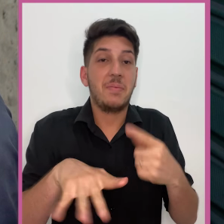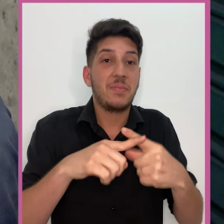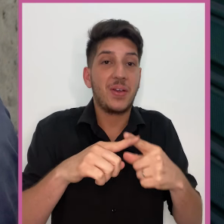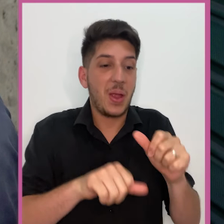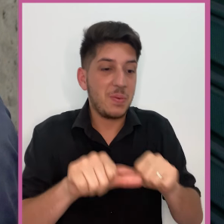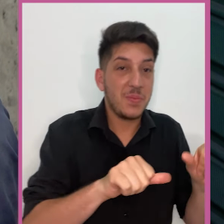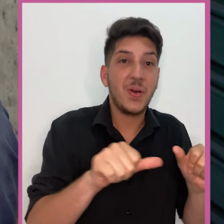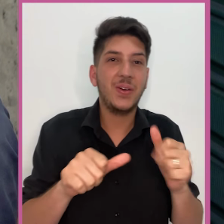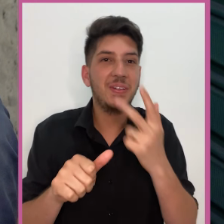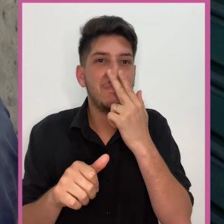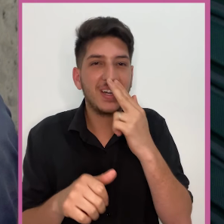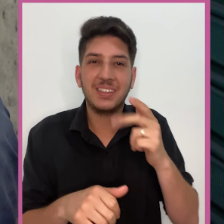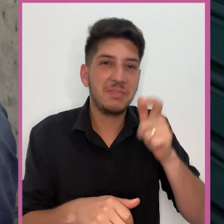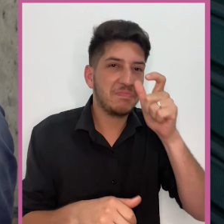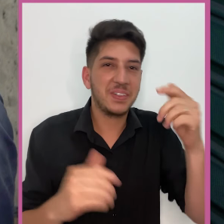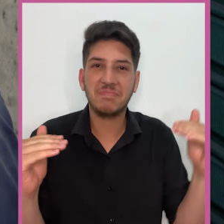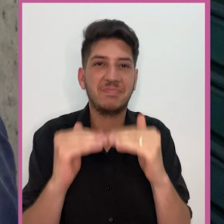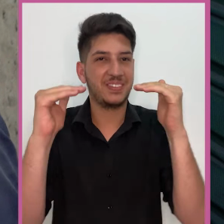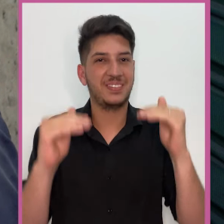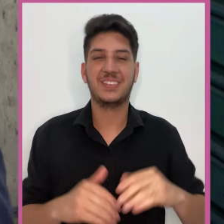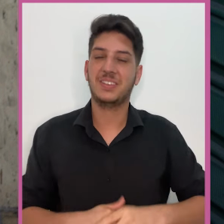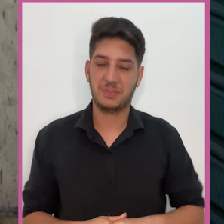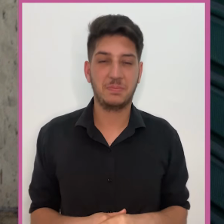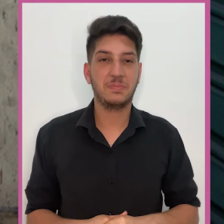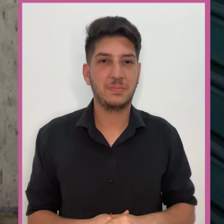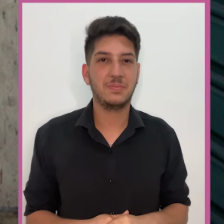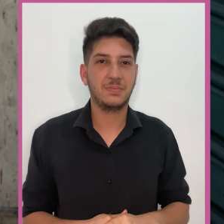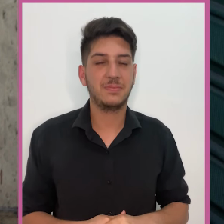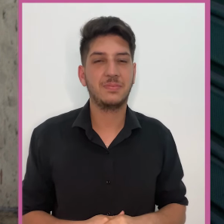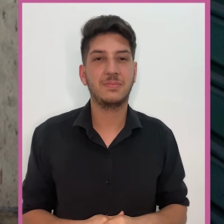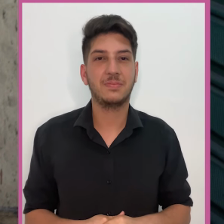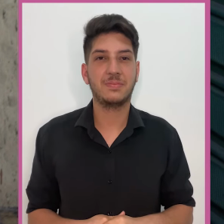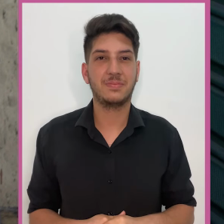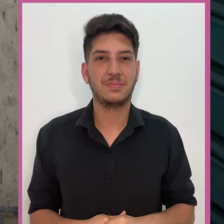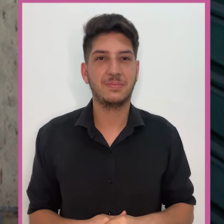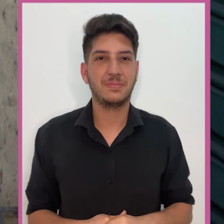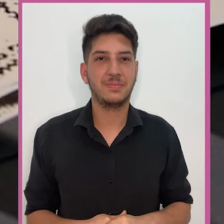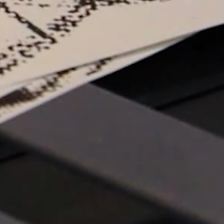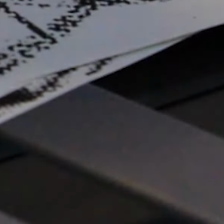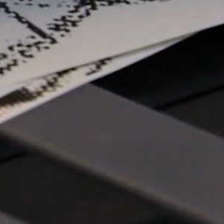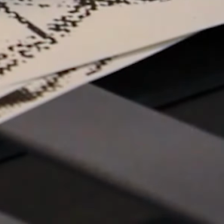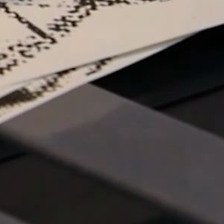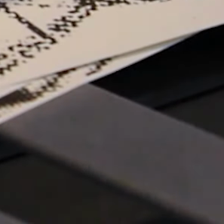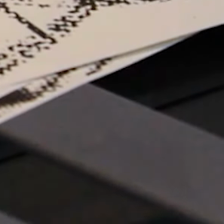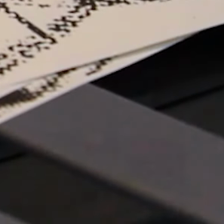demais, né? É. Deslocar faz todo sentido, enfim. Acho que reprisa esse movimento de alguma forma. Sim.